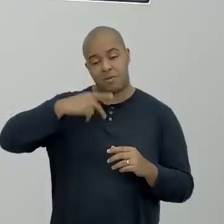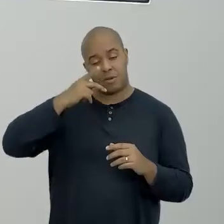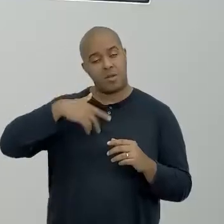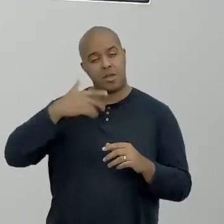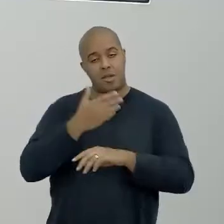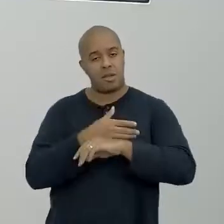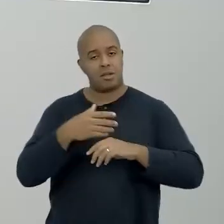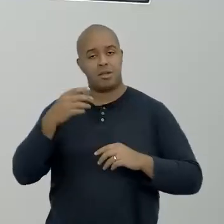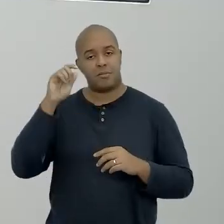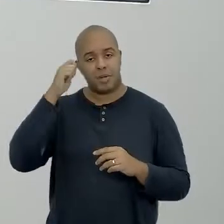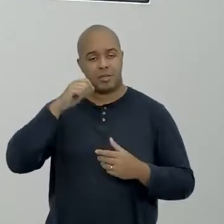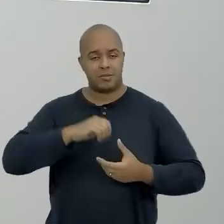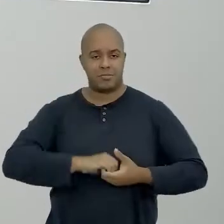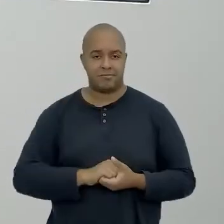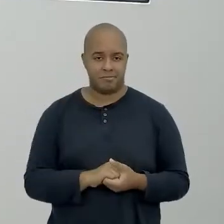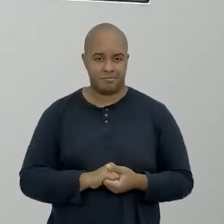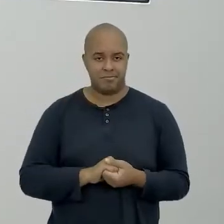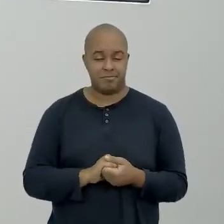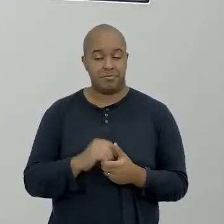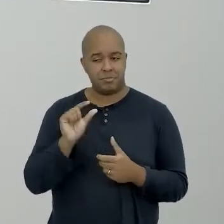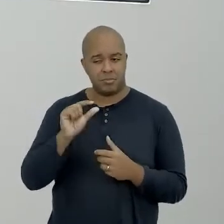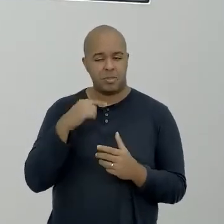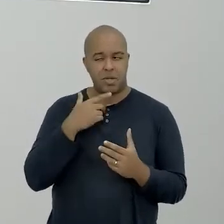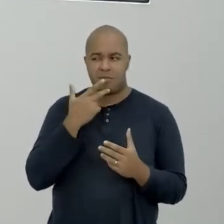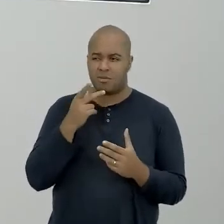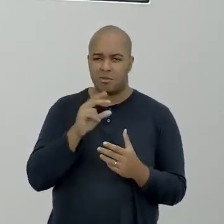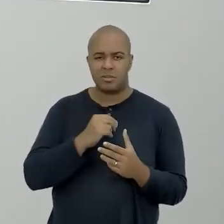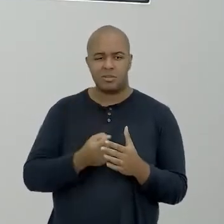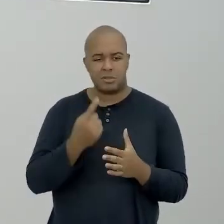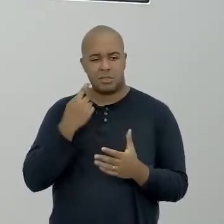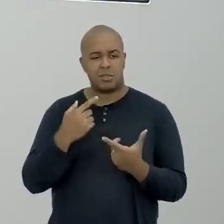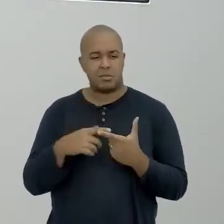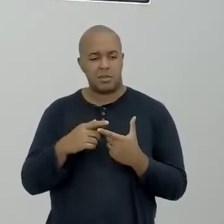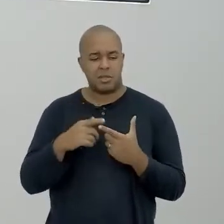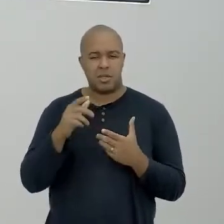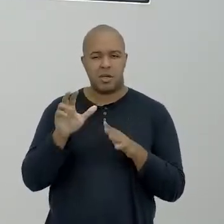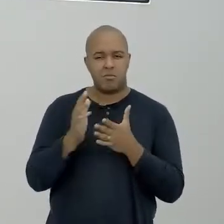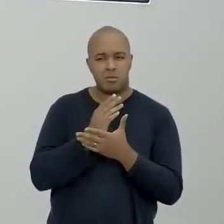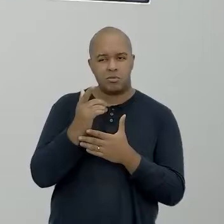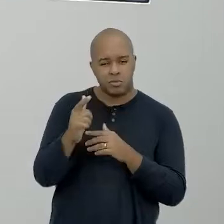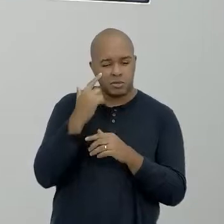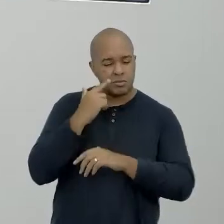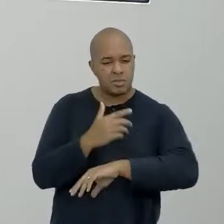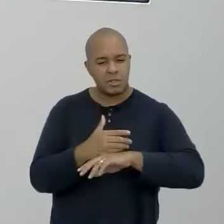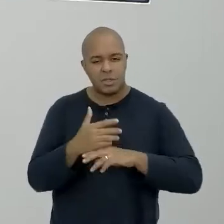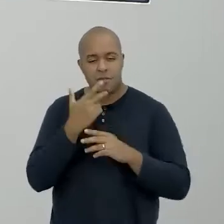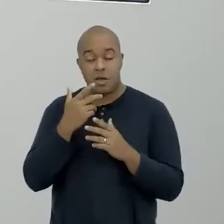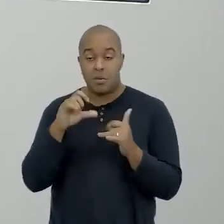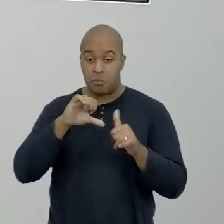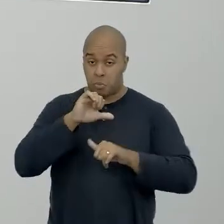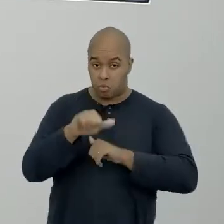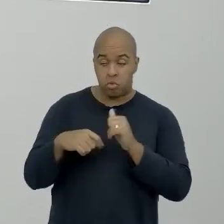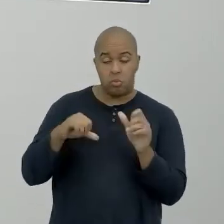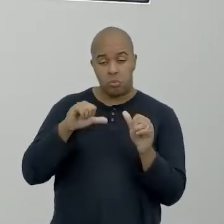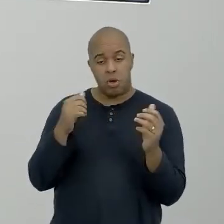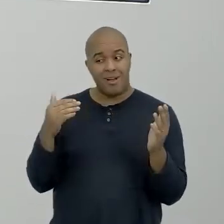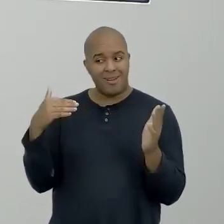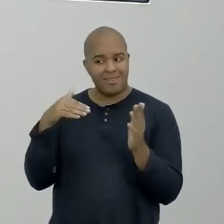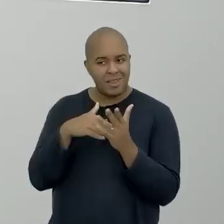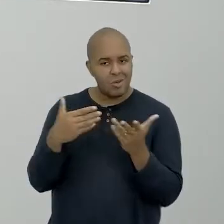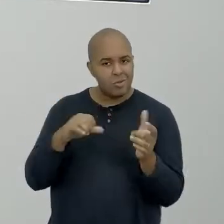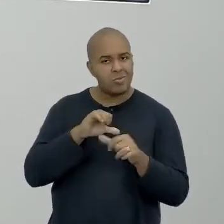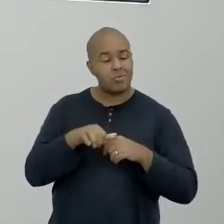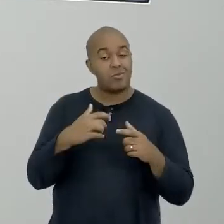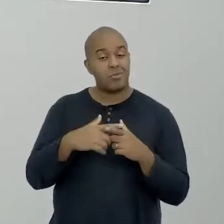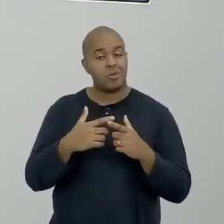de cor de pele preta, né? Uma coisa estranha, é uma coisa que mudou muito de lá para cá. Por